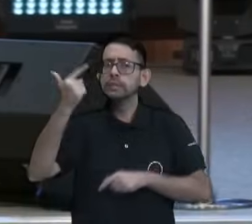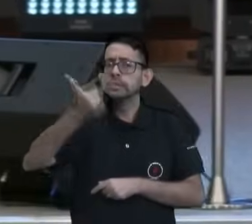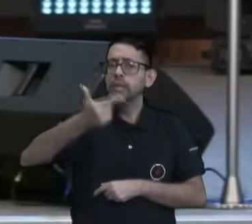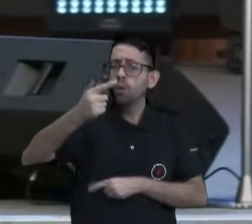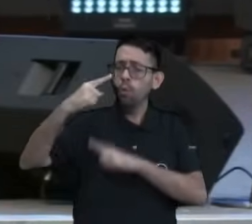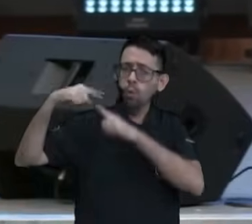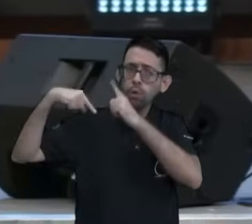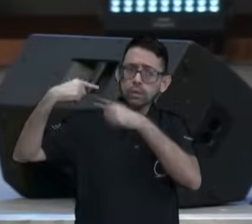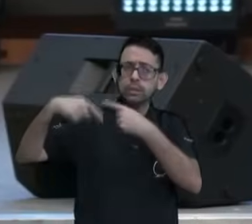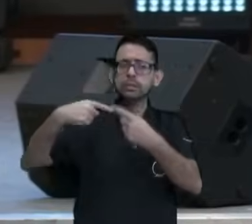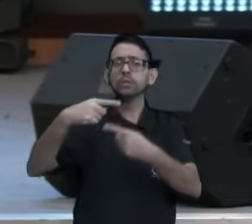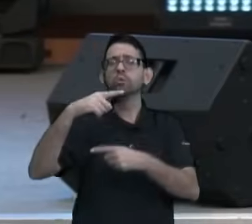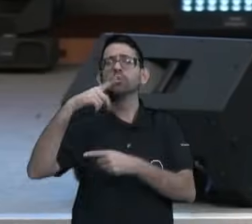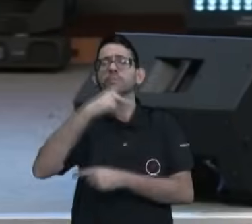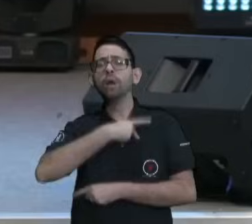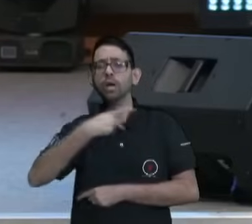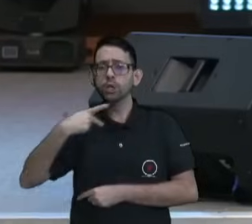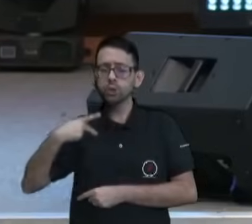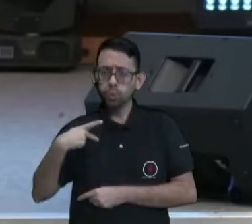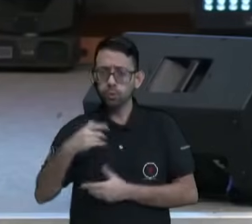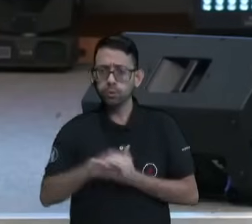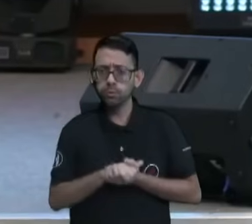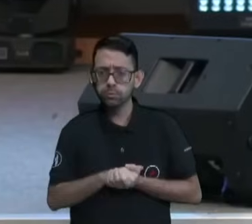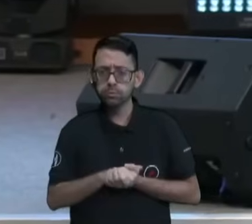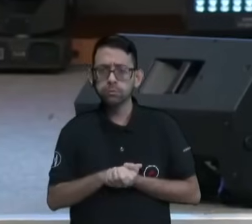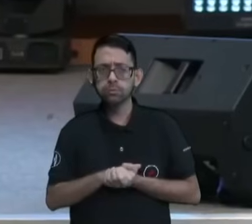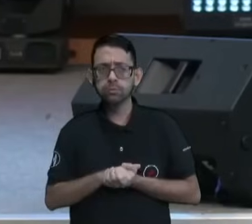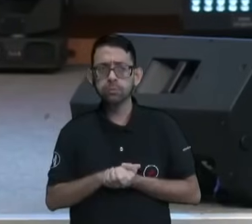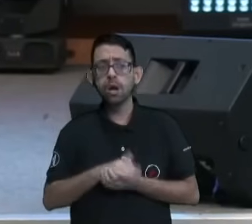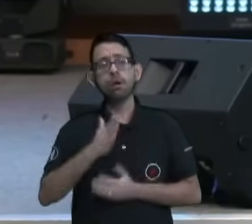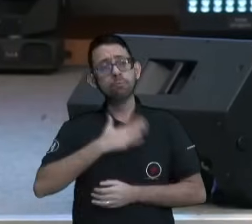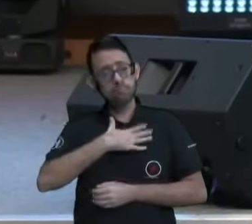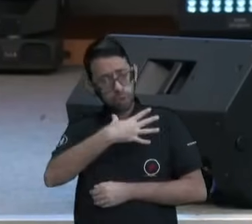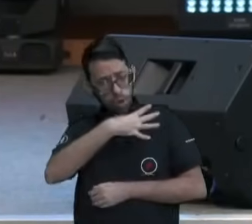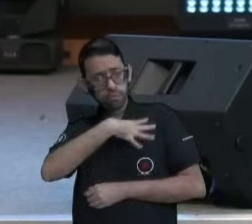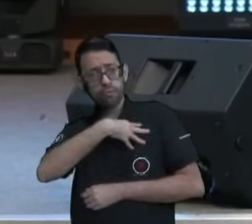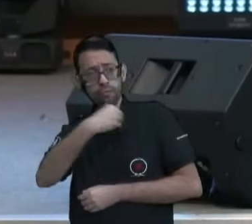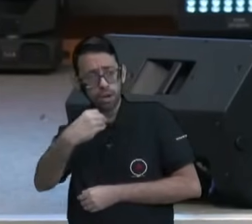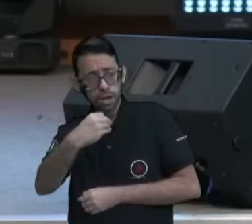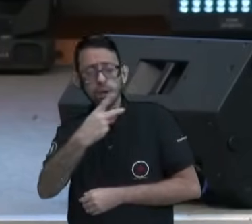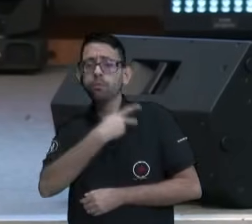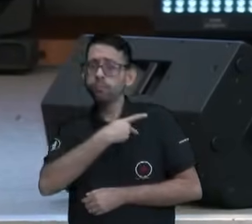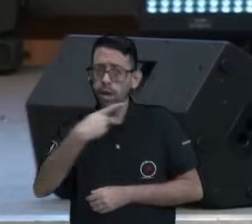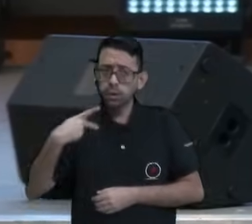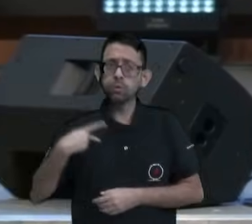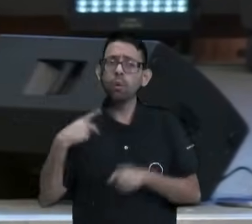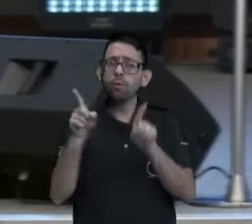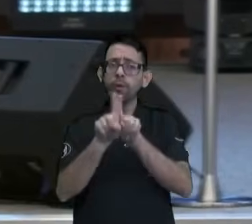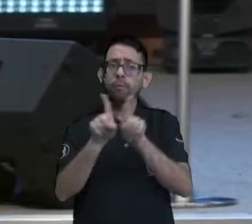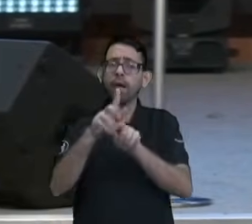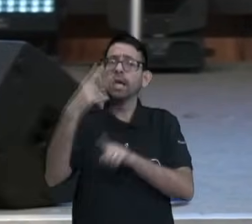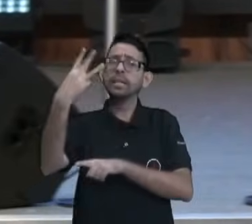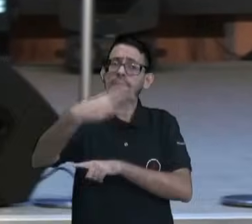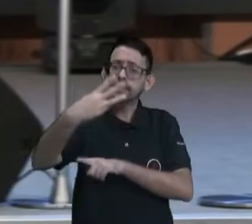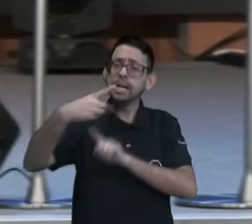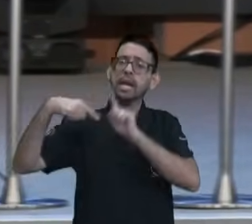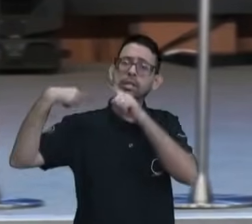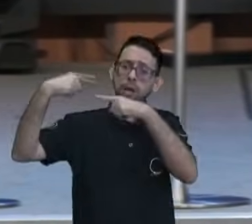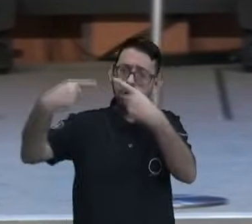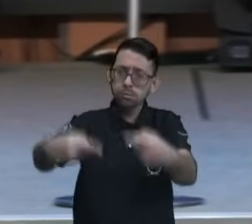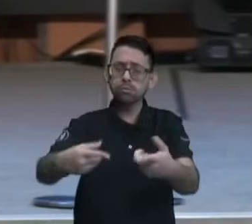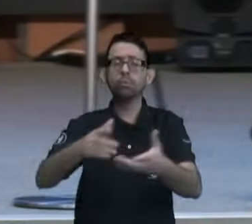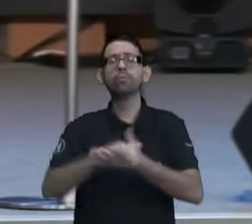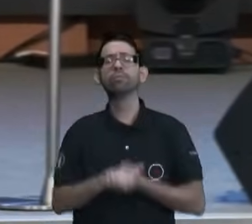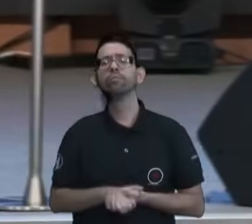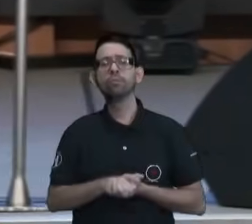filhos de primos que também são meus primos meus filhos meu filho é a terceira geração de Pastores tá